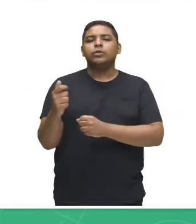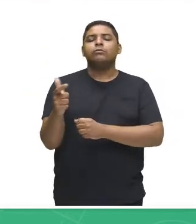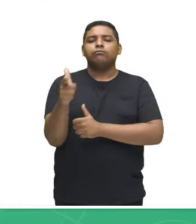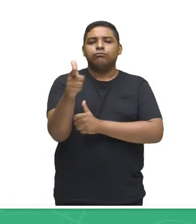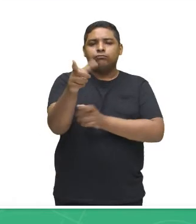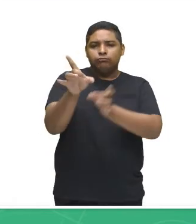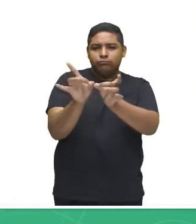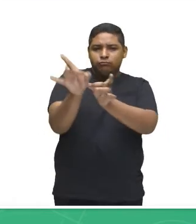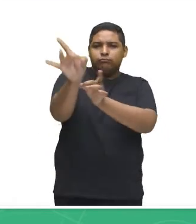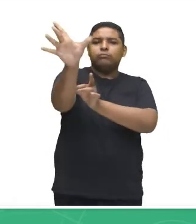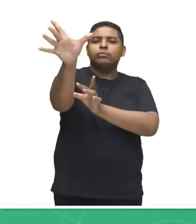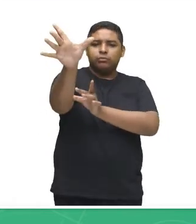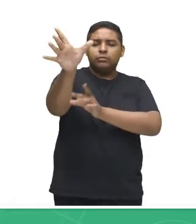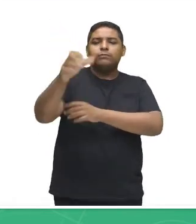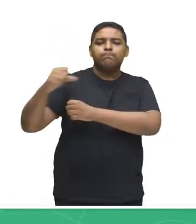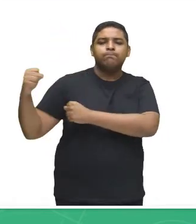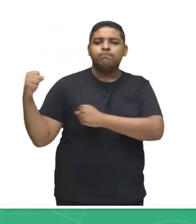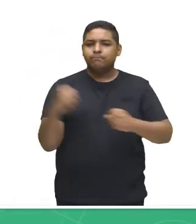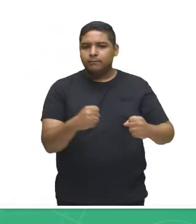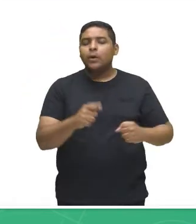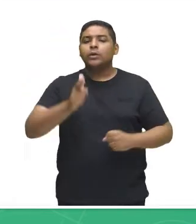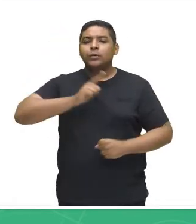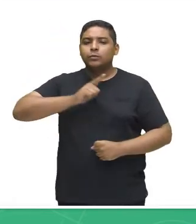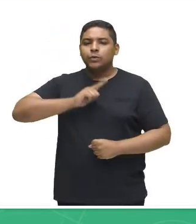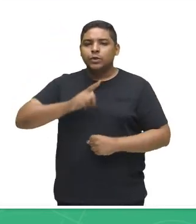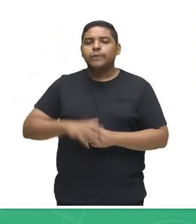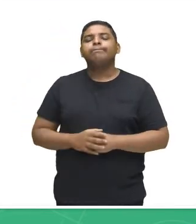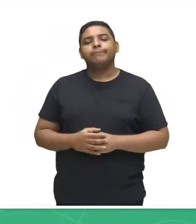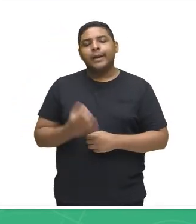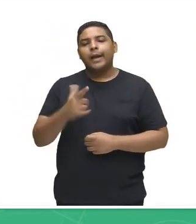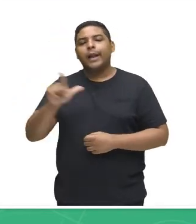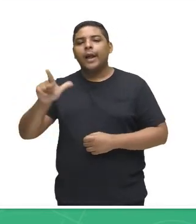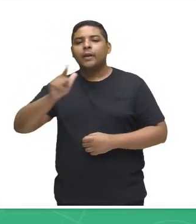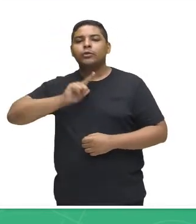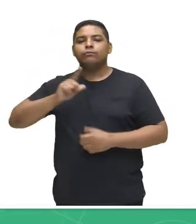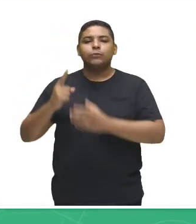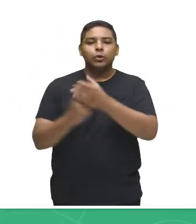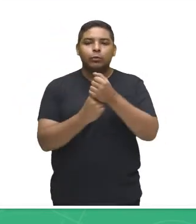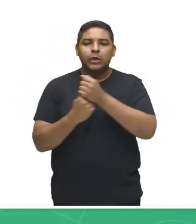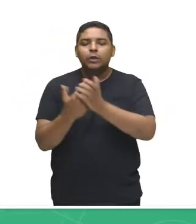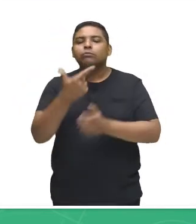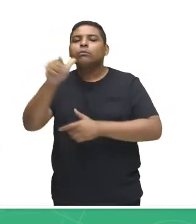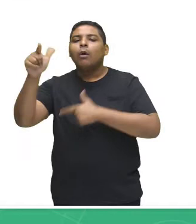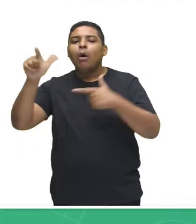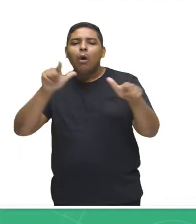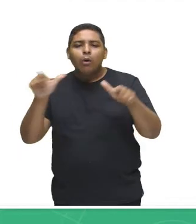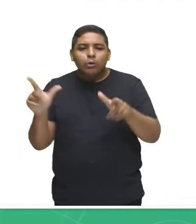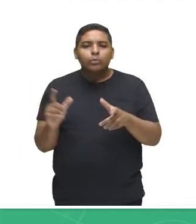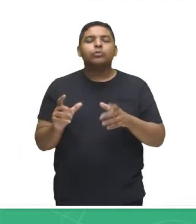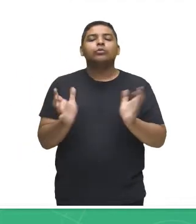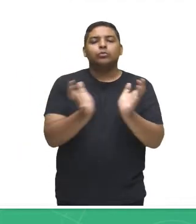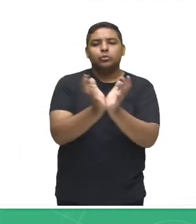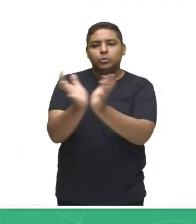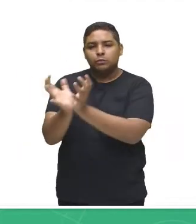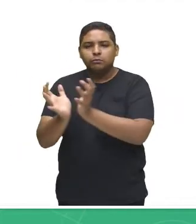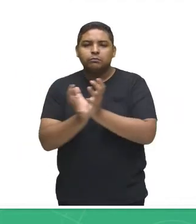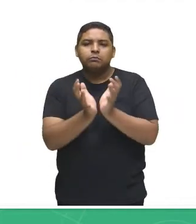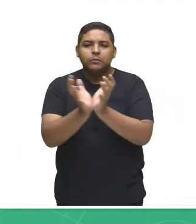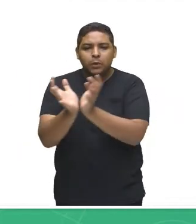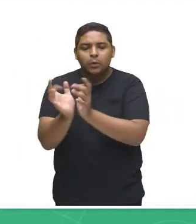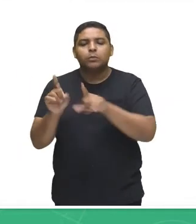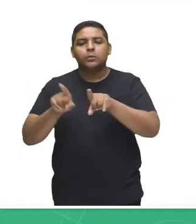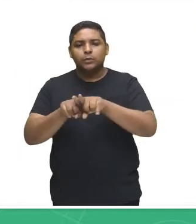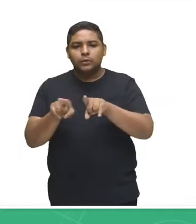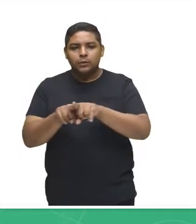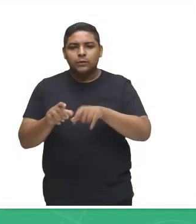grupo tinha, esse povo tinha, obviamente ele estaria ali dominando outros, certo? Uma das coisas mais importantes durante